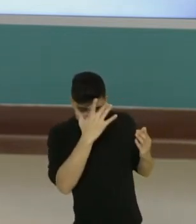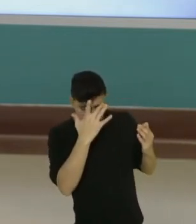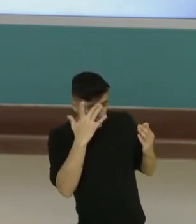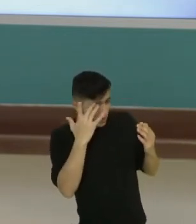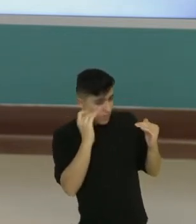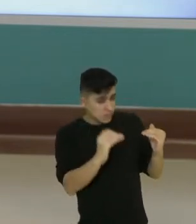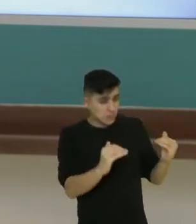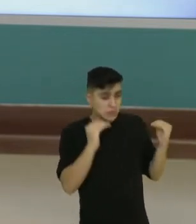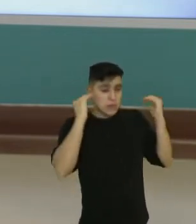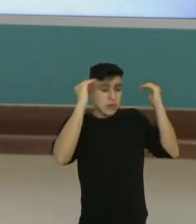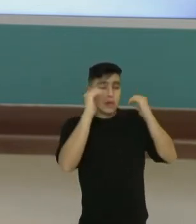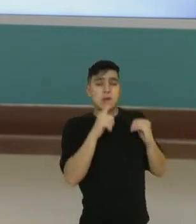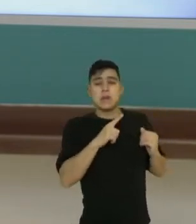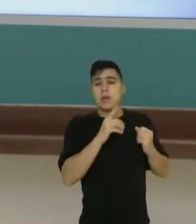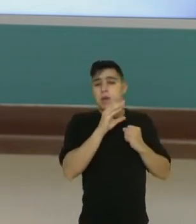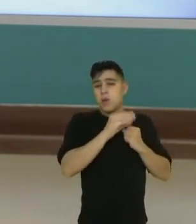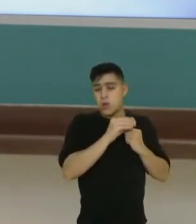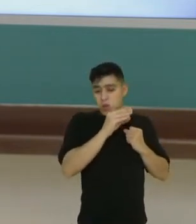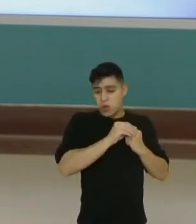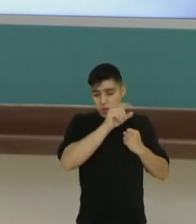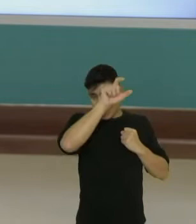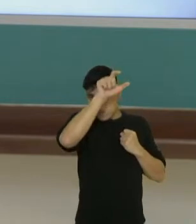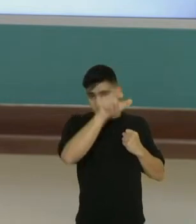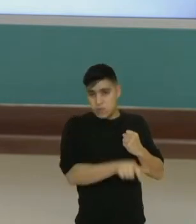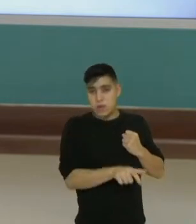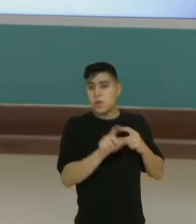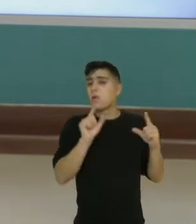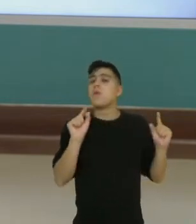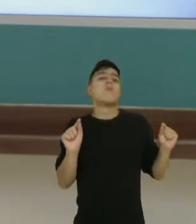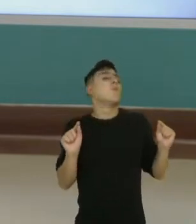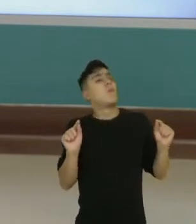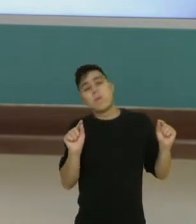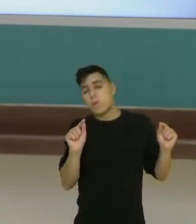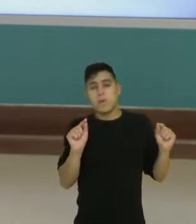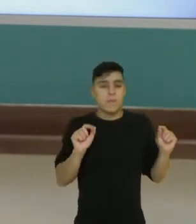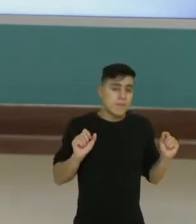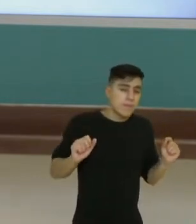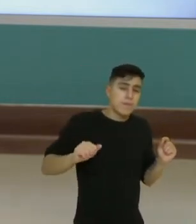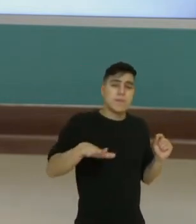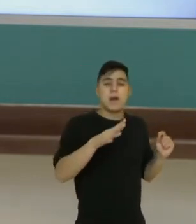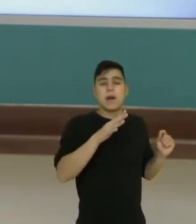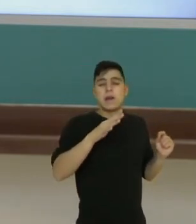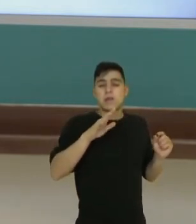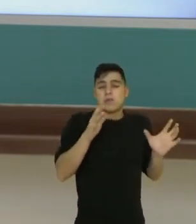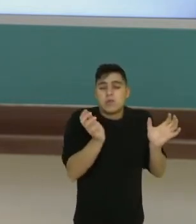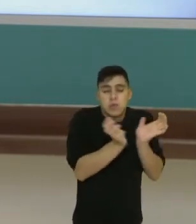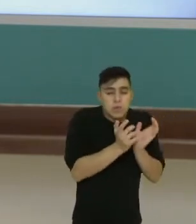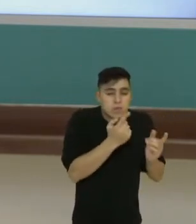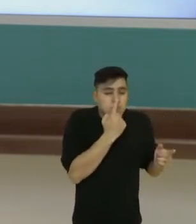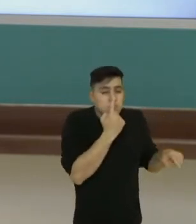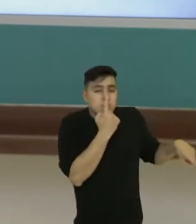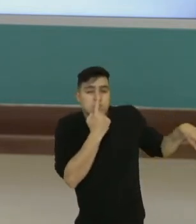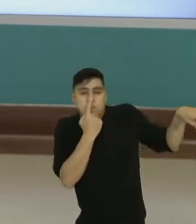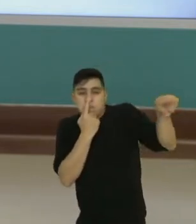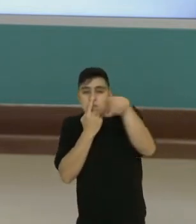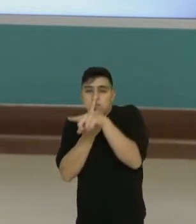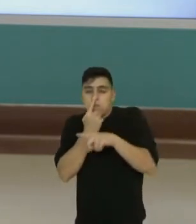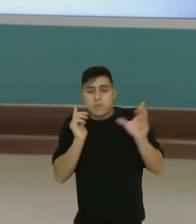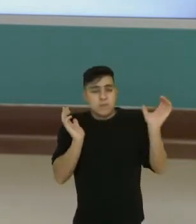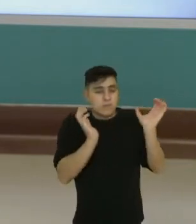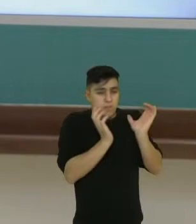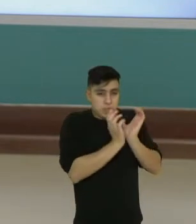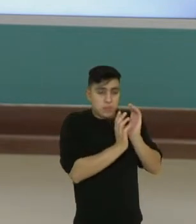tem um acúmulo de conhecimento, uma pessoa que recebe mais identificação do seu grupo, são os chamados